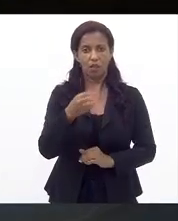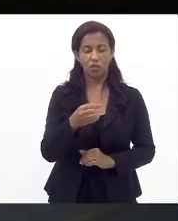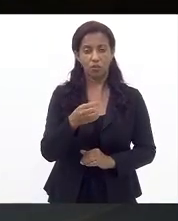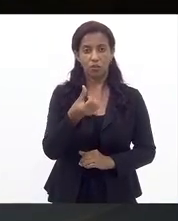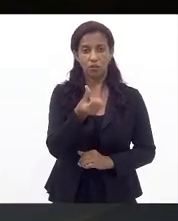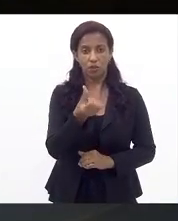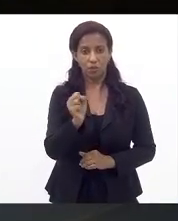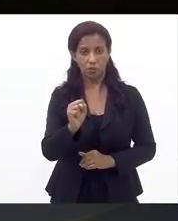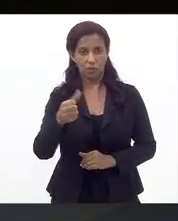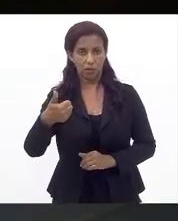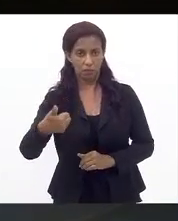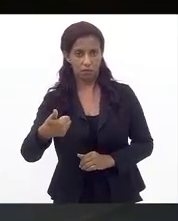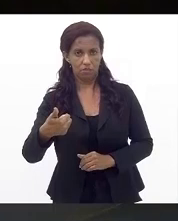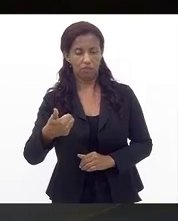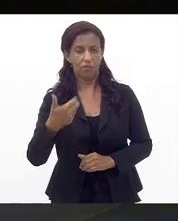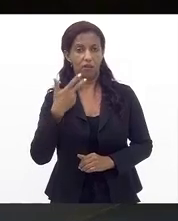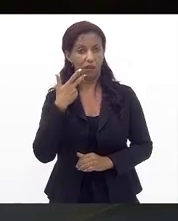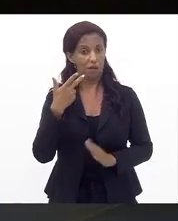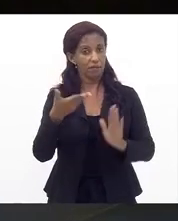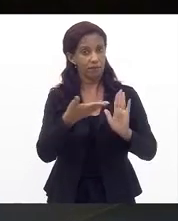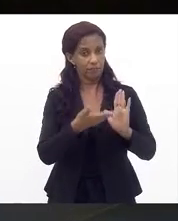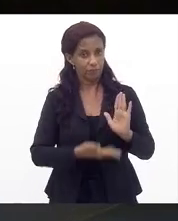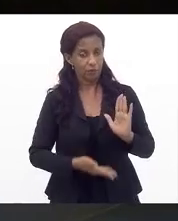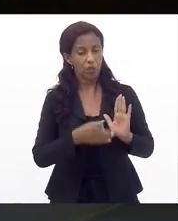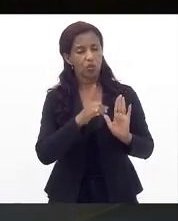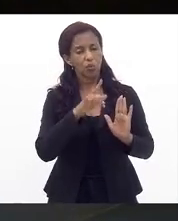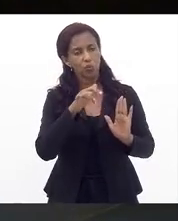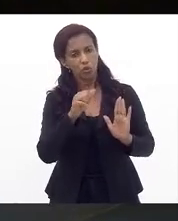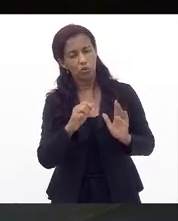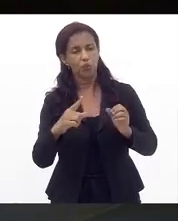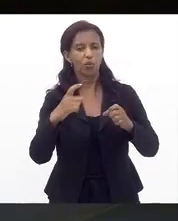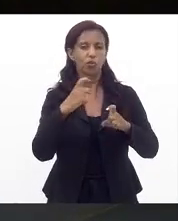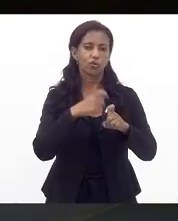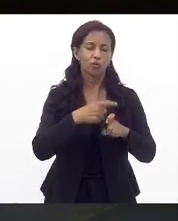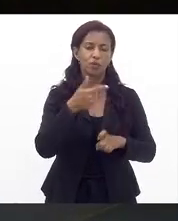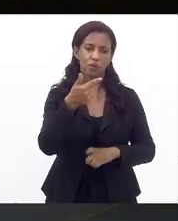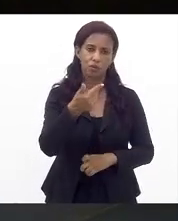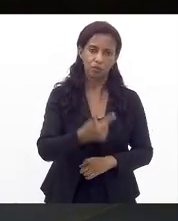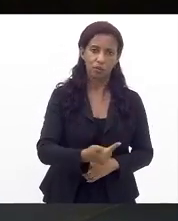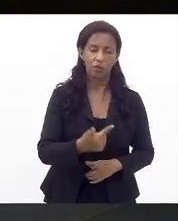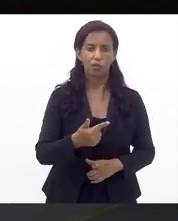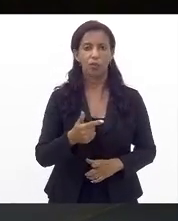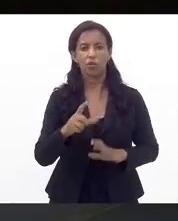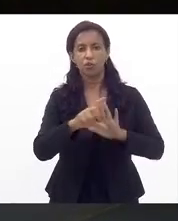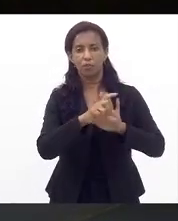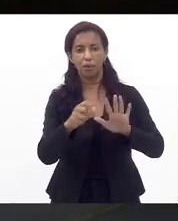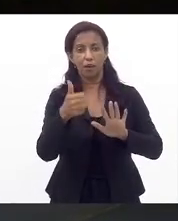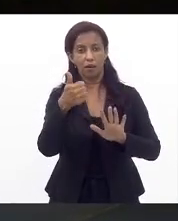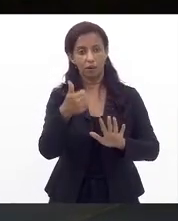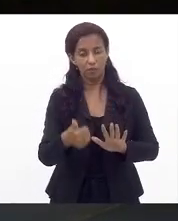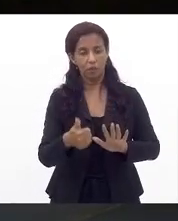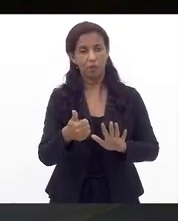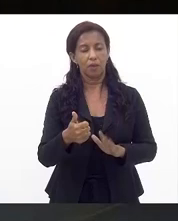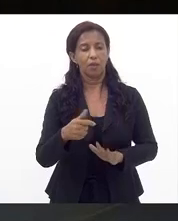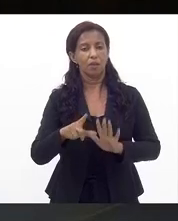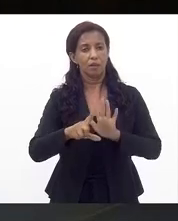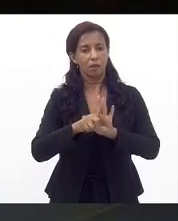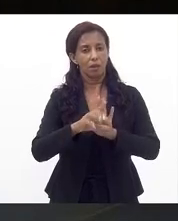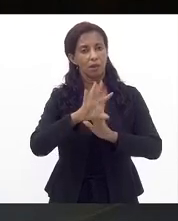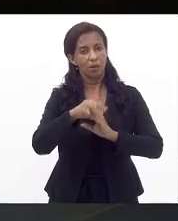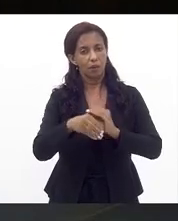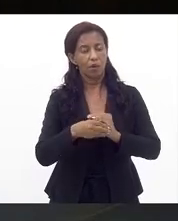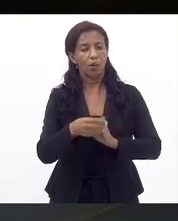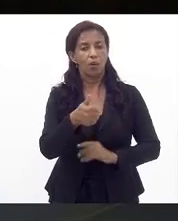10.681 diz lá o disposto no inciso 2 parar primeiro do artigo 2º da lei